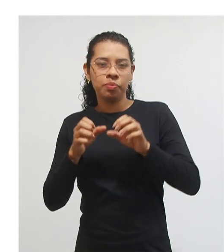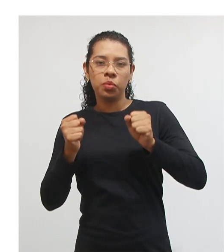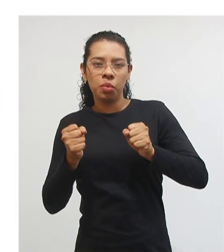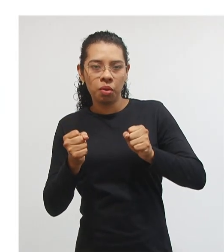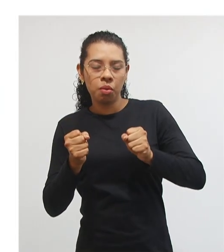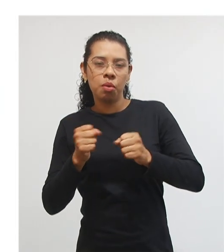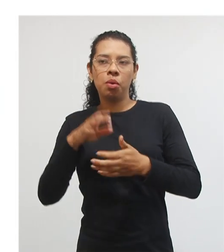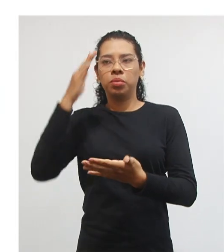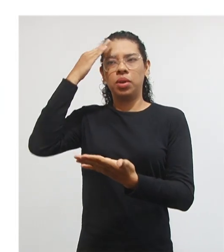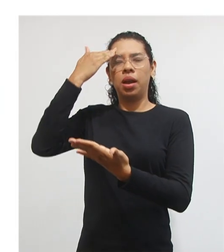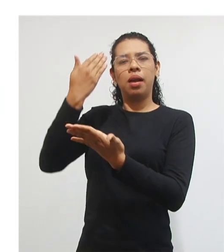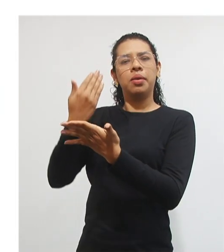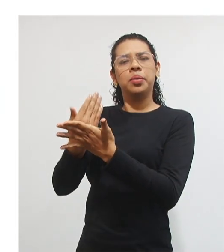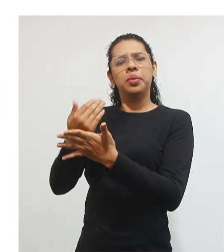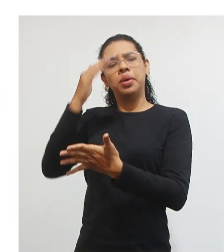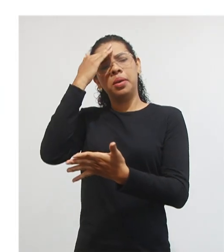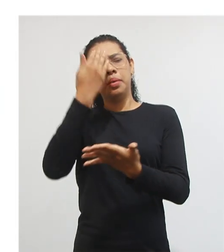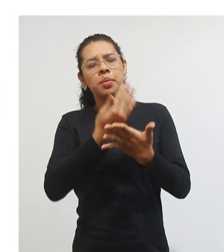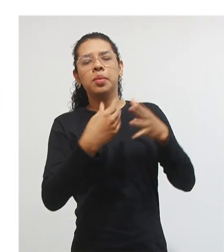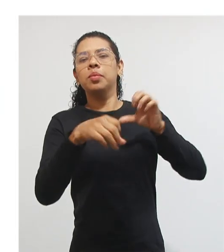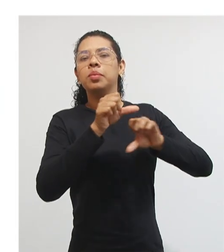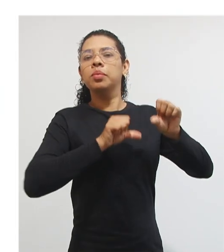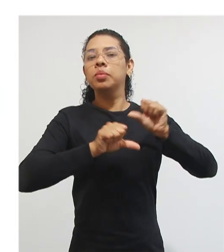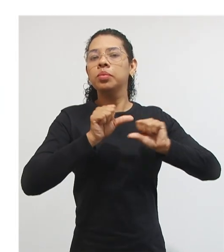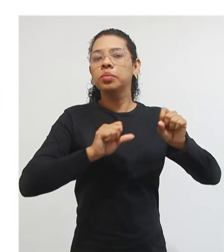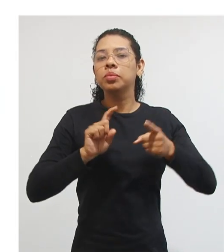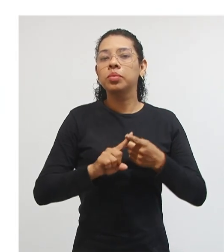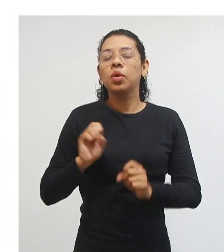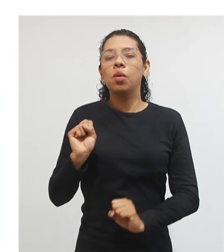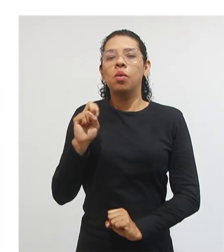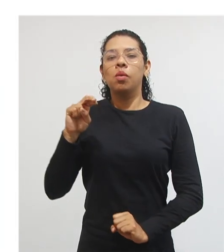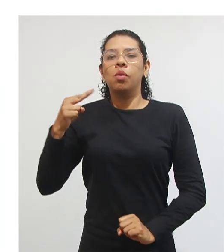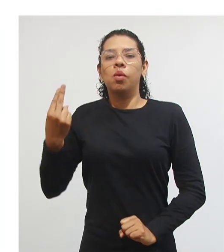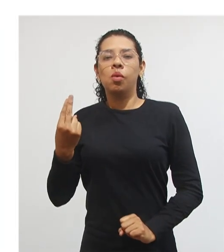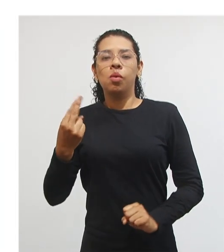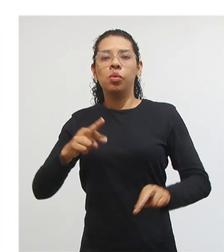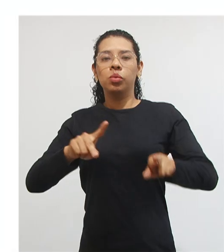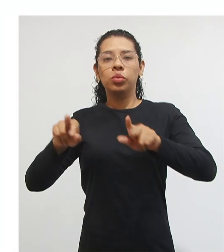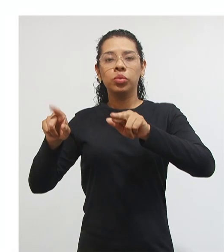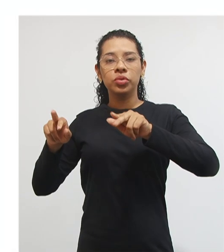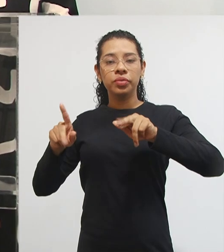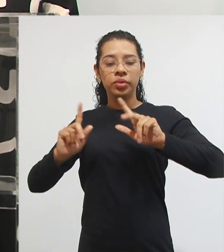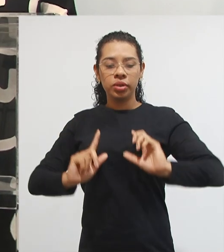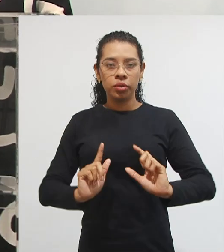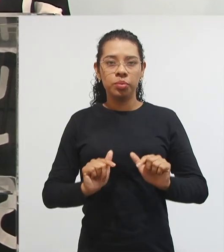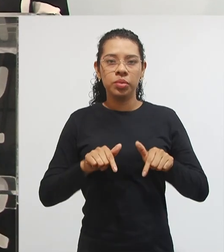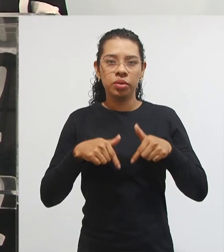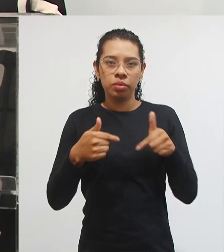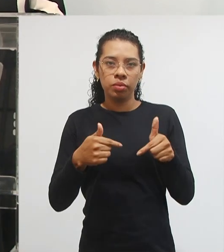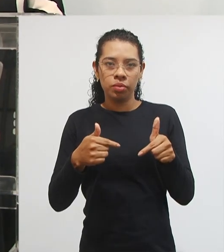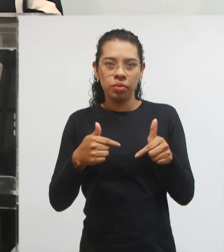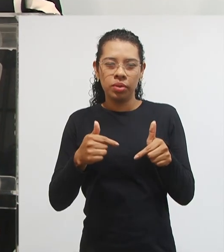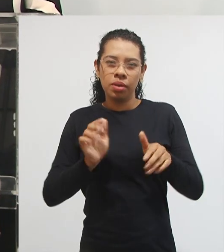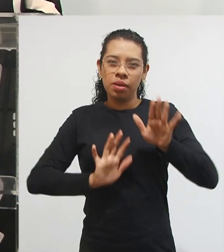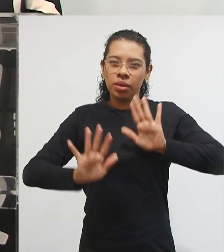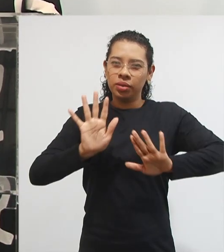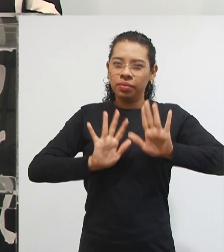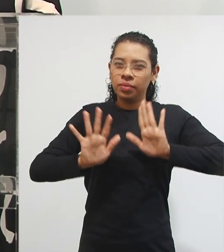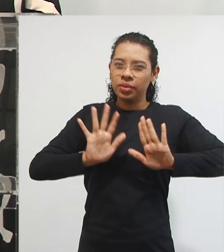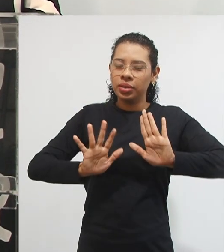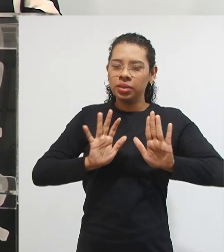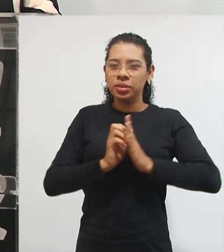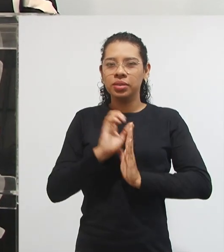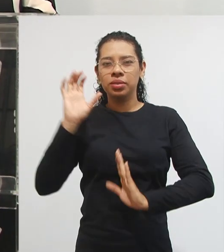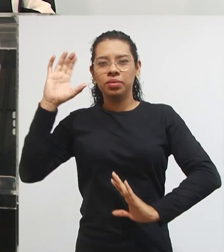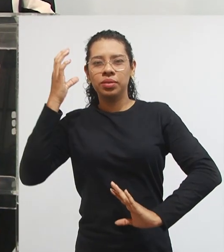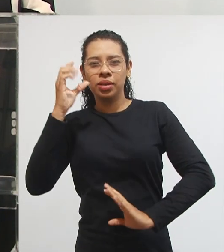uma atitude ou um valor. Ele é bem complexo de ser feito por causa disso, porque você tem que modificar o comportamento